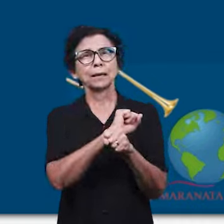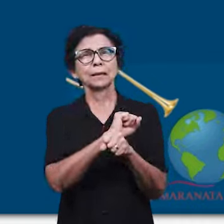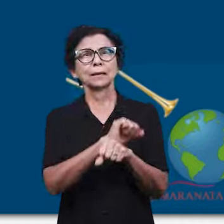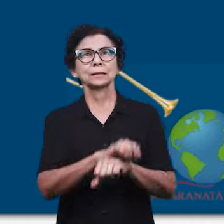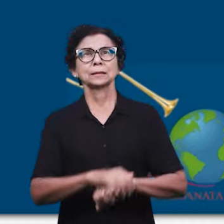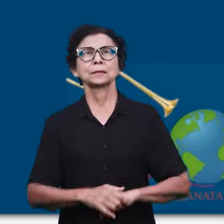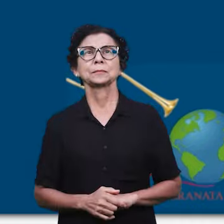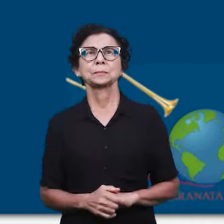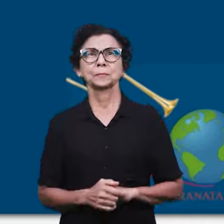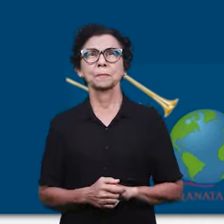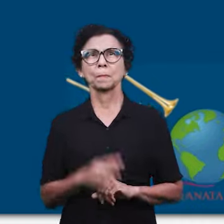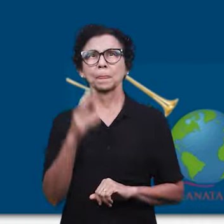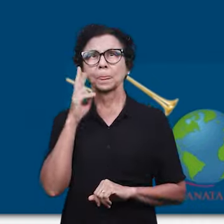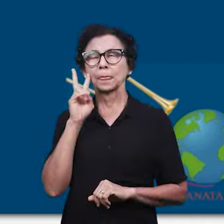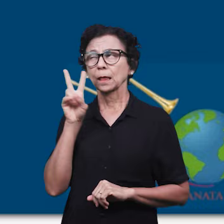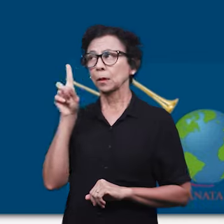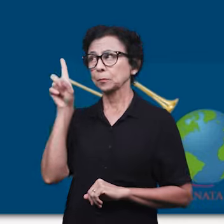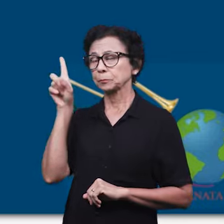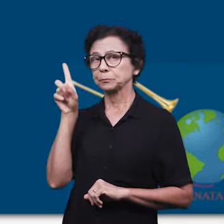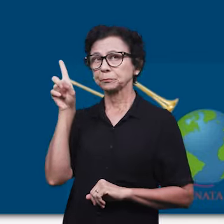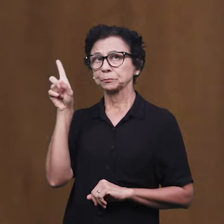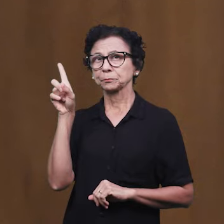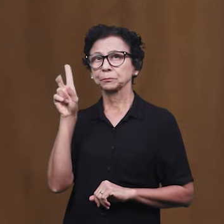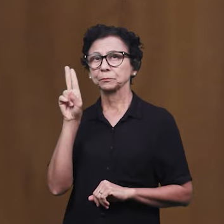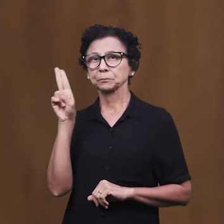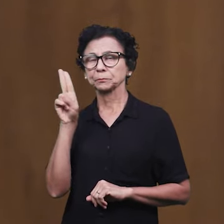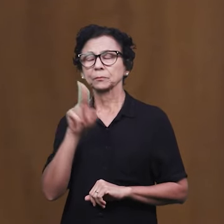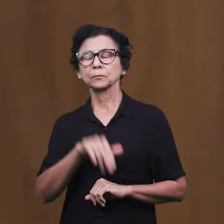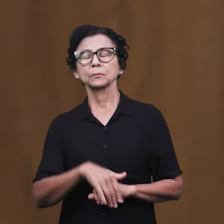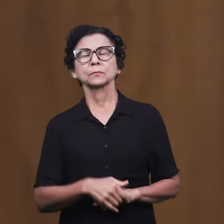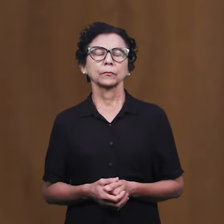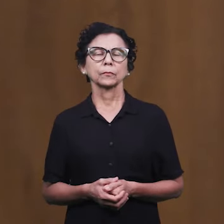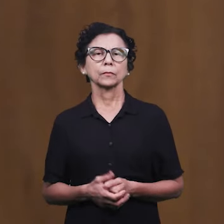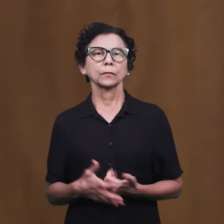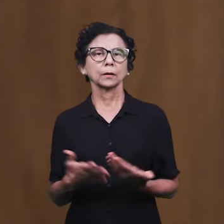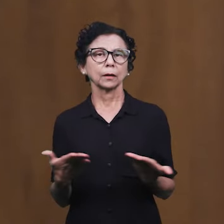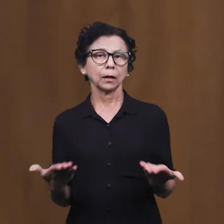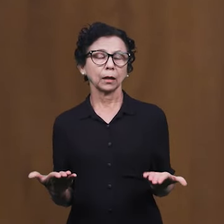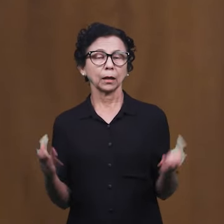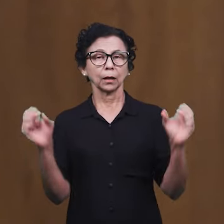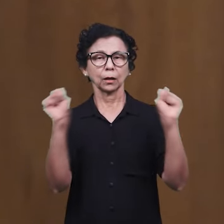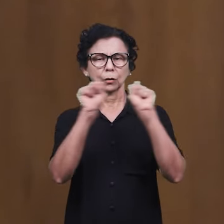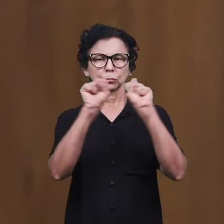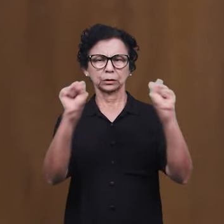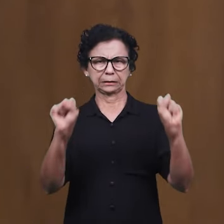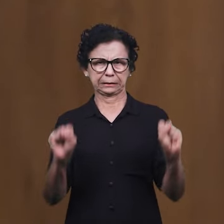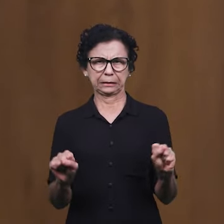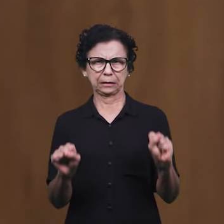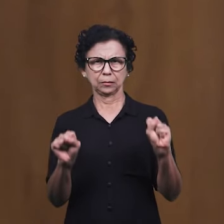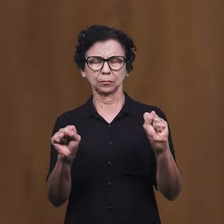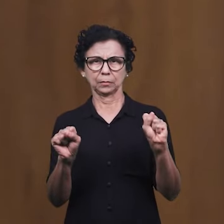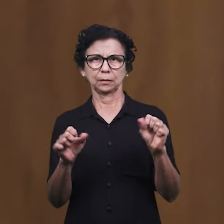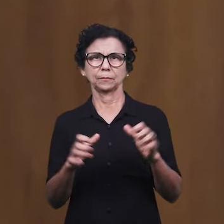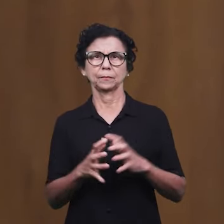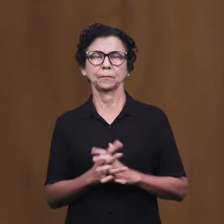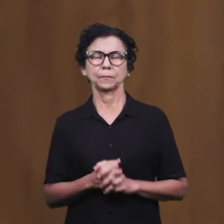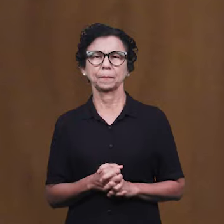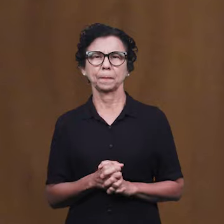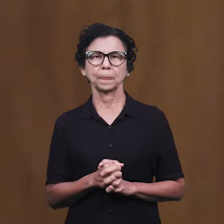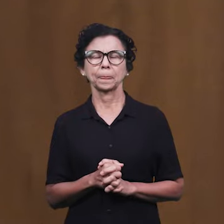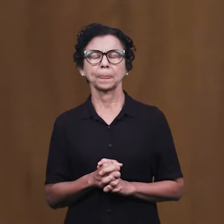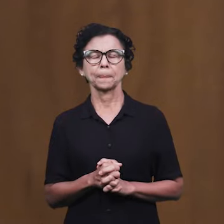Então, um sistema, ele é complexamente considerado